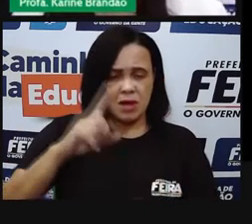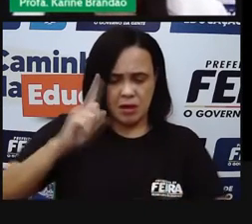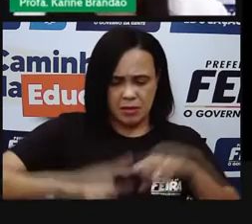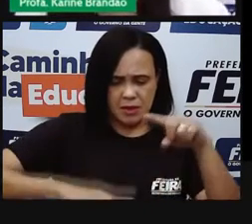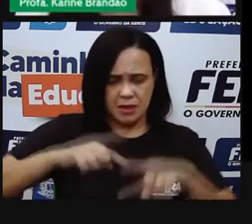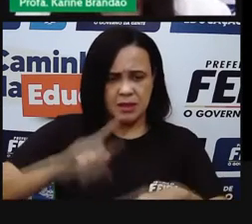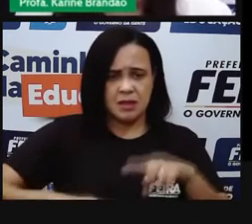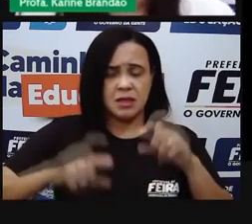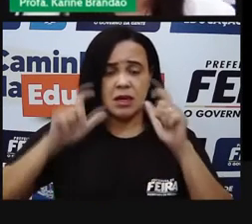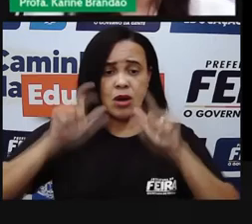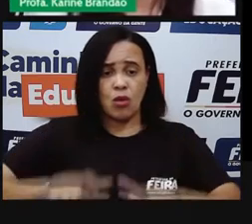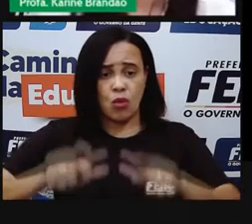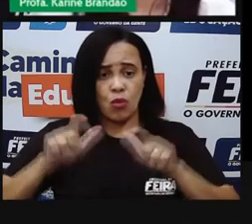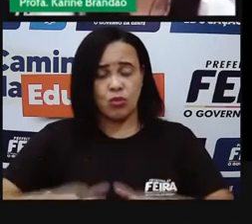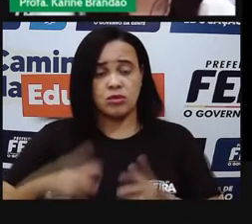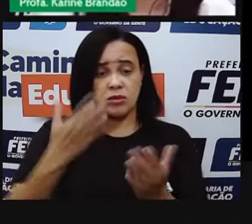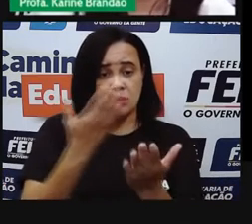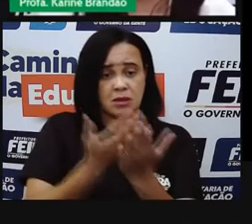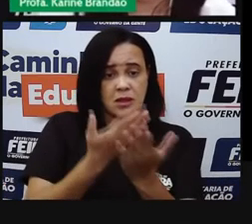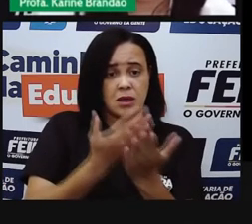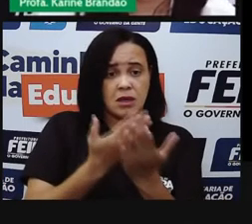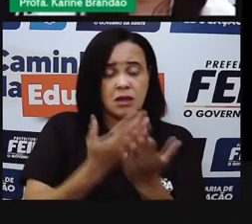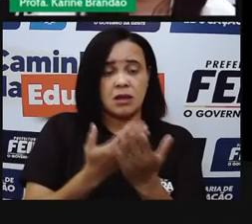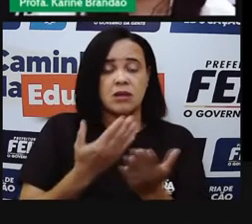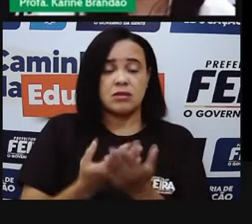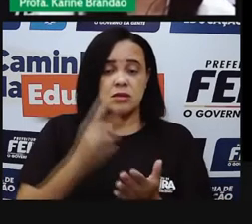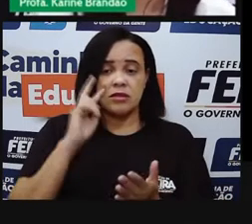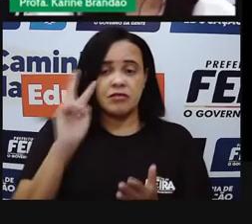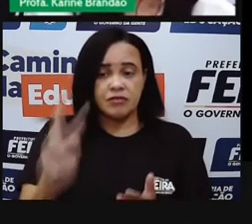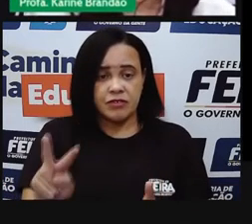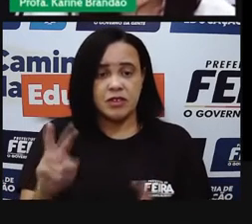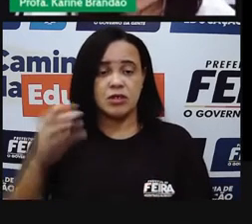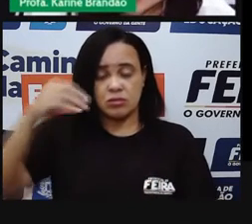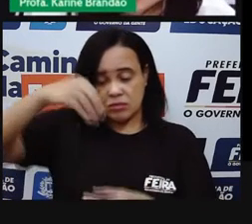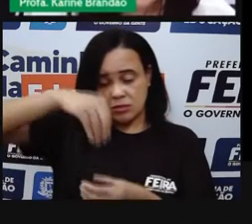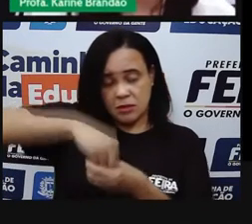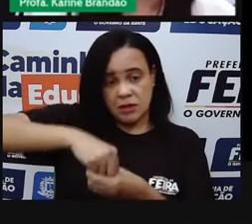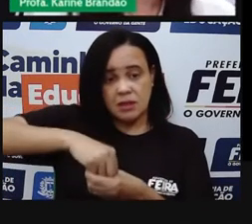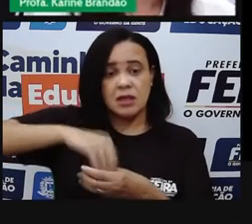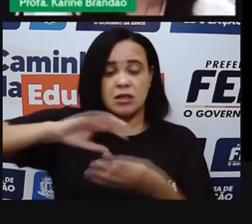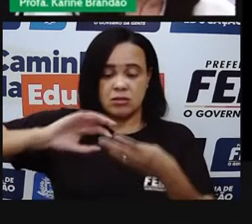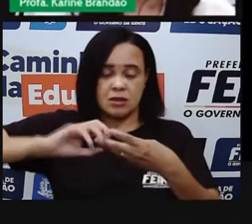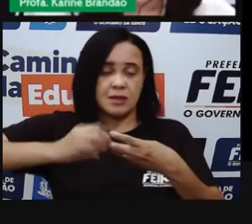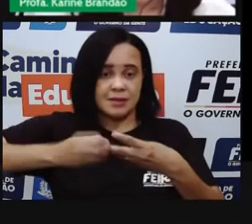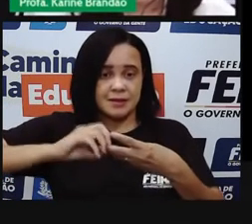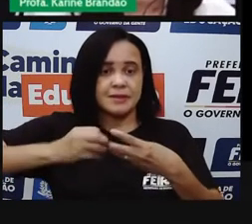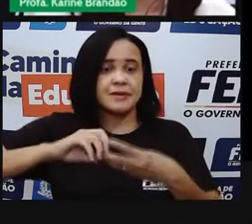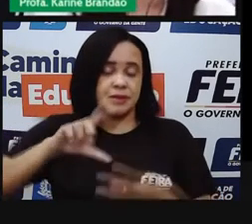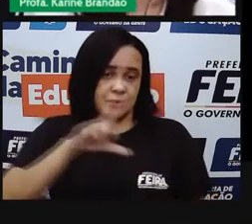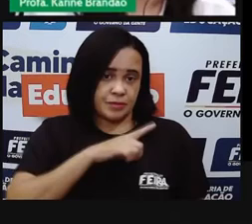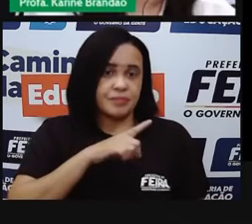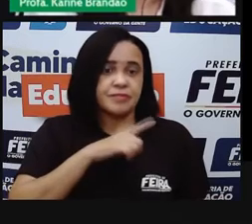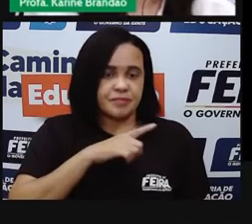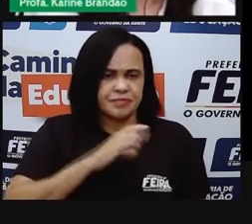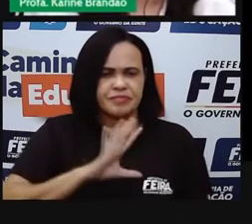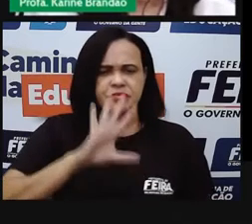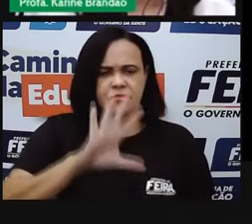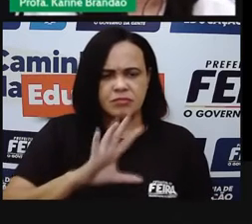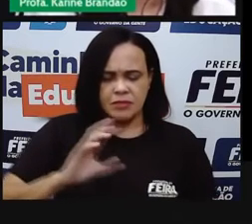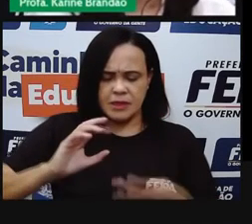viu na última aula também que esse material genético está na nossa célula. E o que é célula, pró?